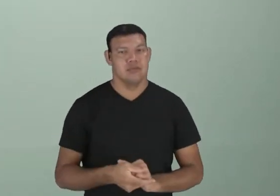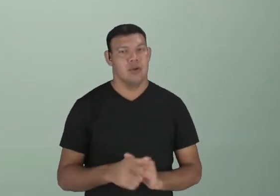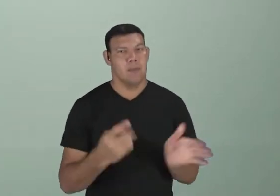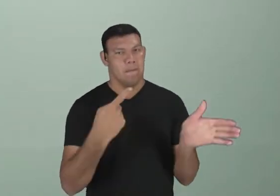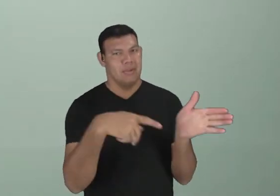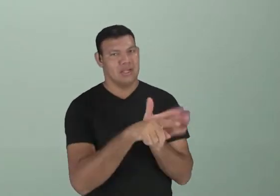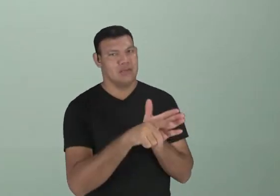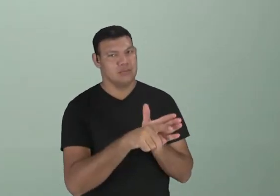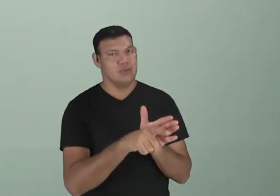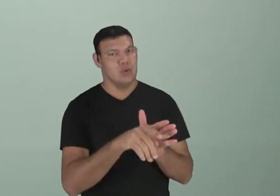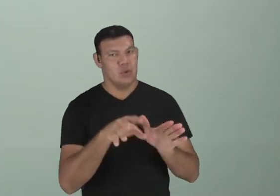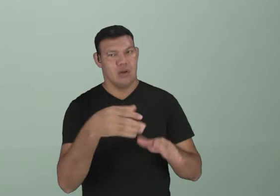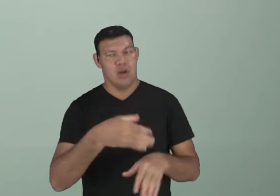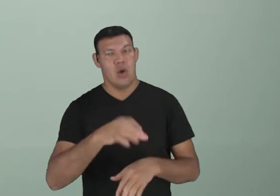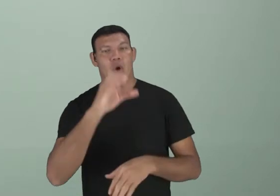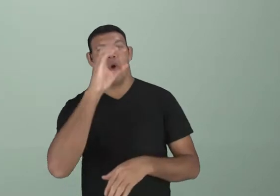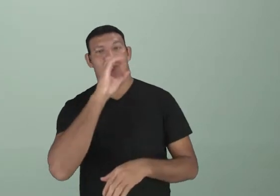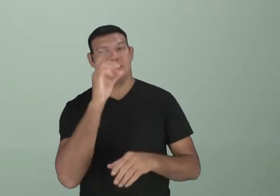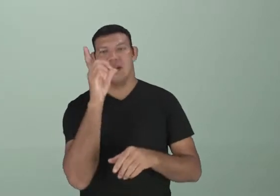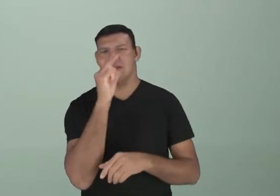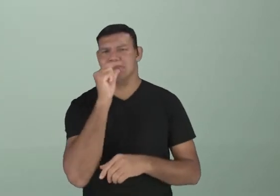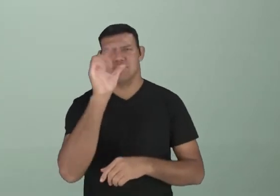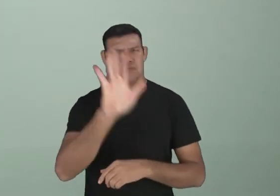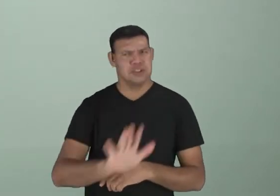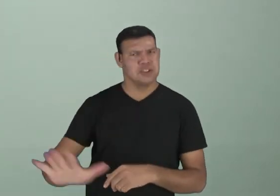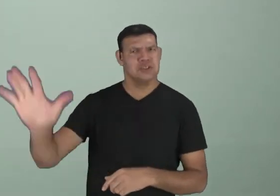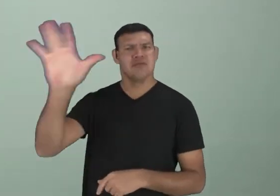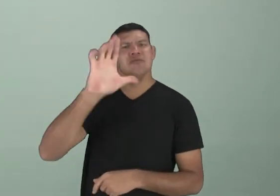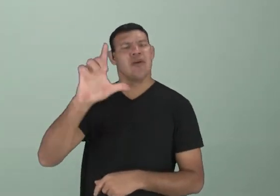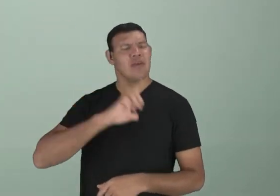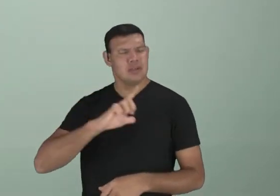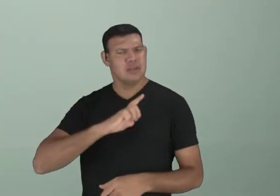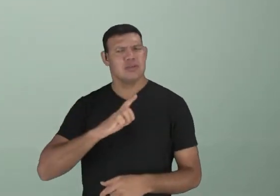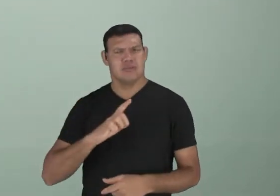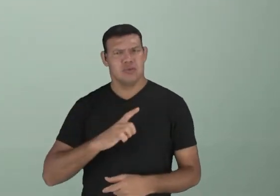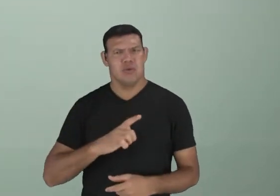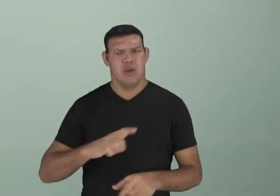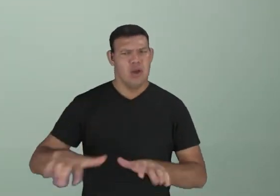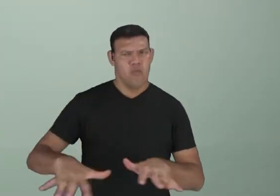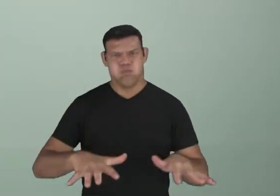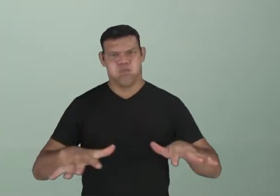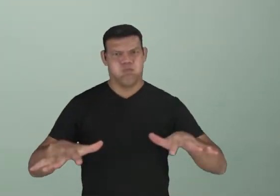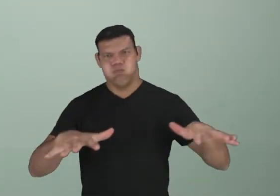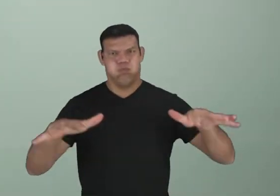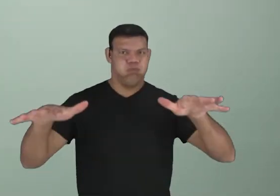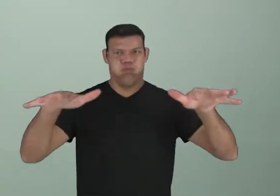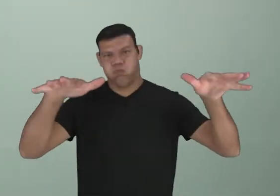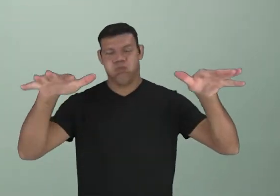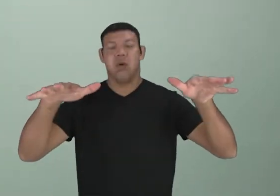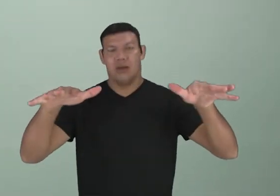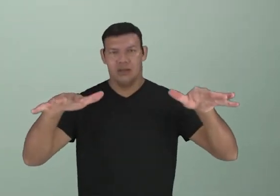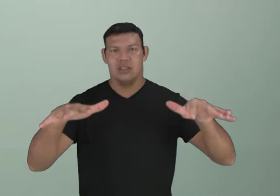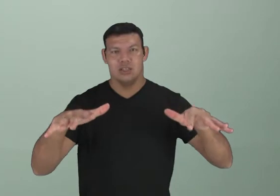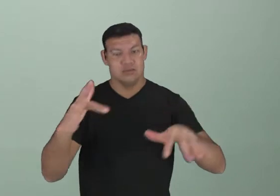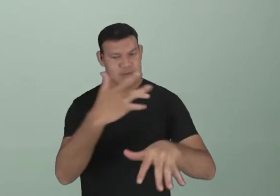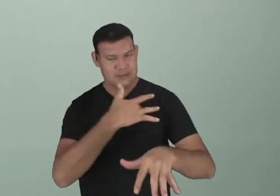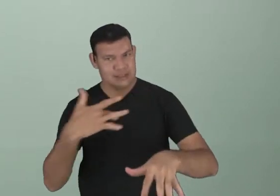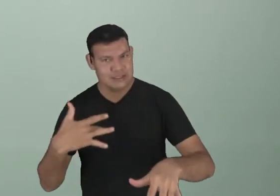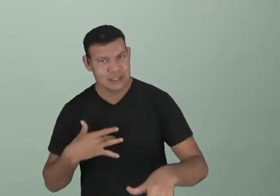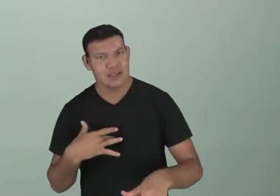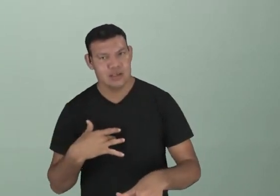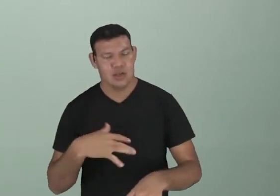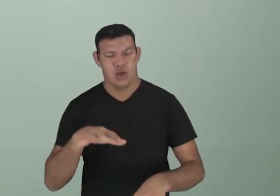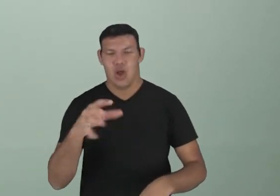consumo, porque como vocês viram, água de uma forma geral, o planeta tem bastante, mas a água potável, aquela que pode ser consumida